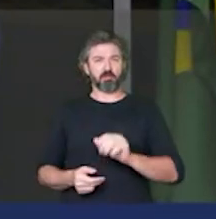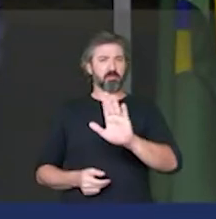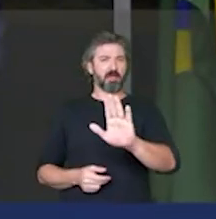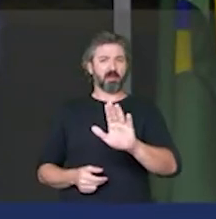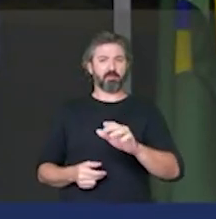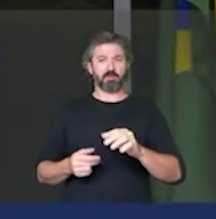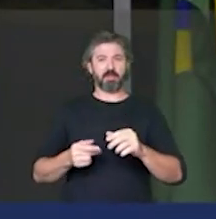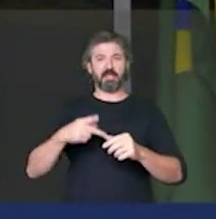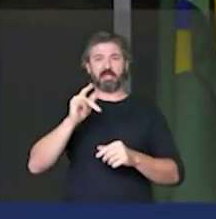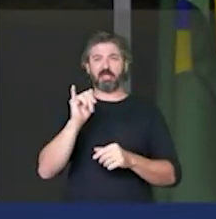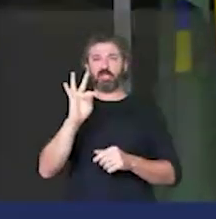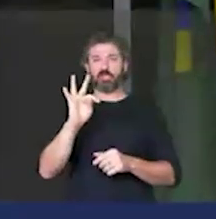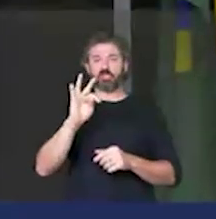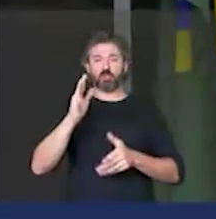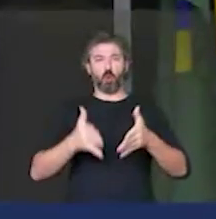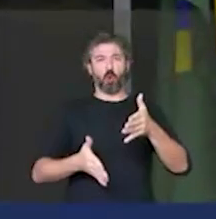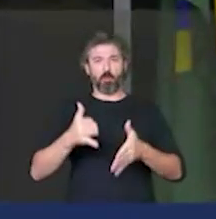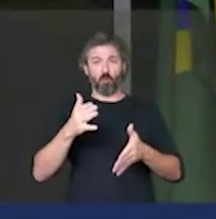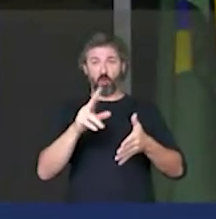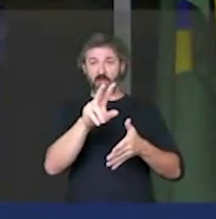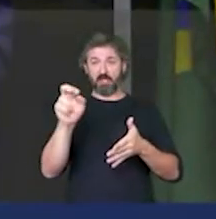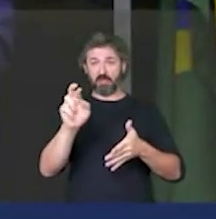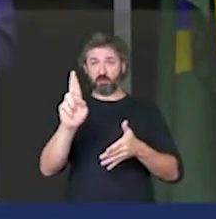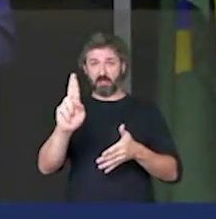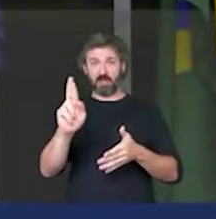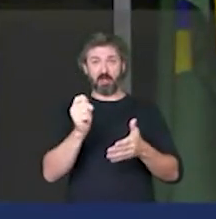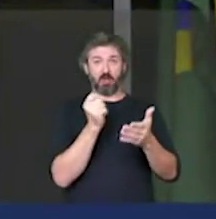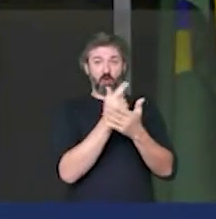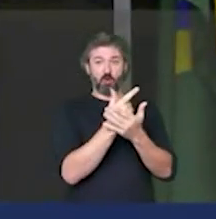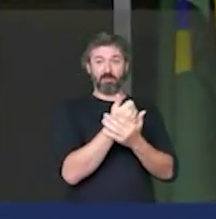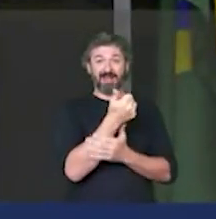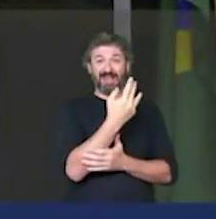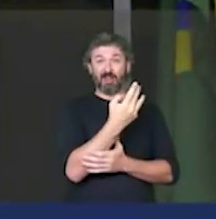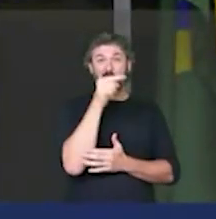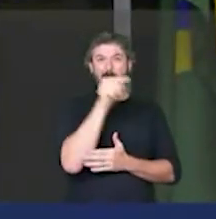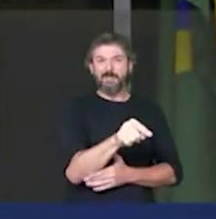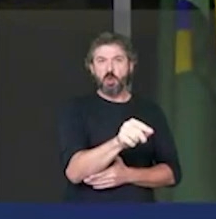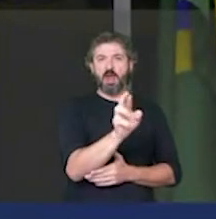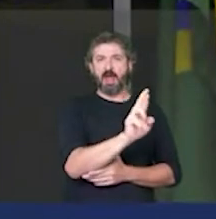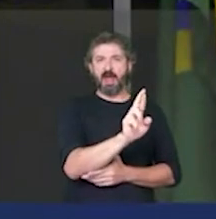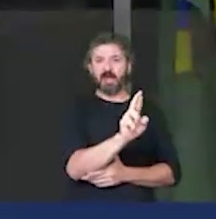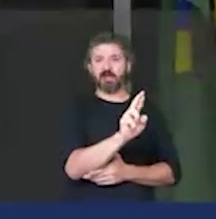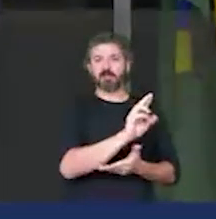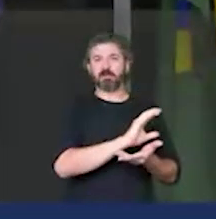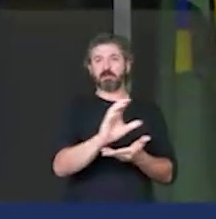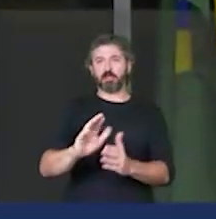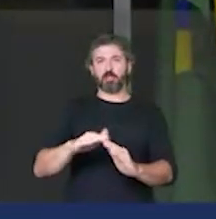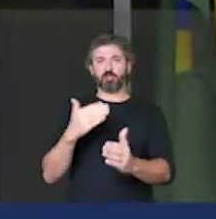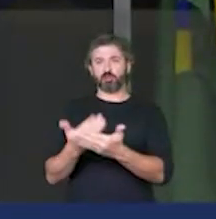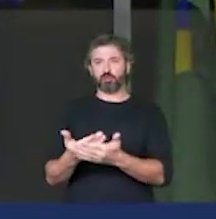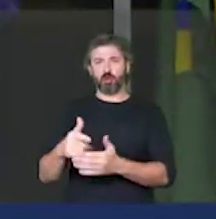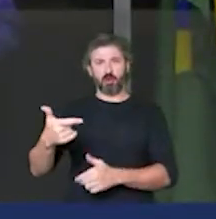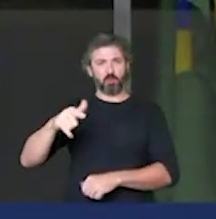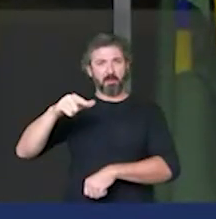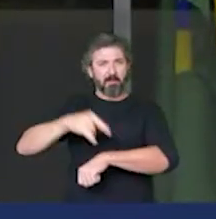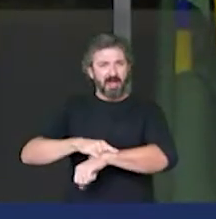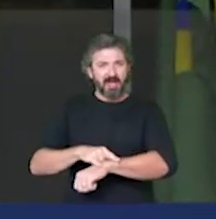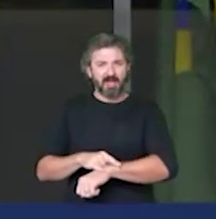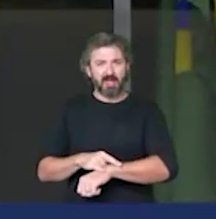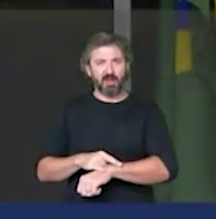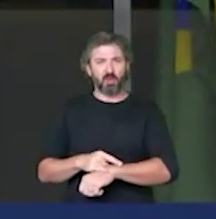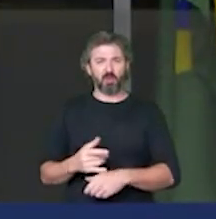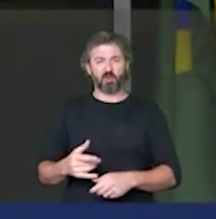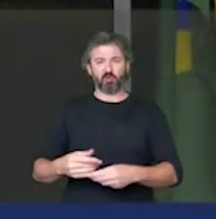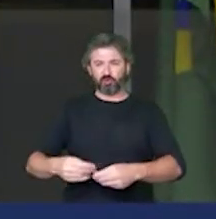tem kit de robótica que custa R$500, sendo comprado a R$14 mil e enviado à escola que não tem privada, de